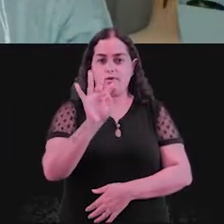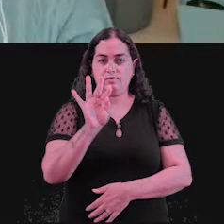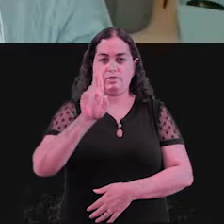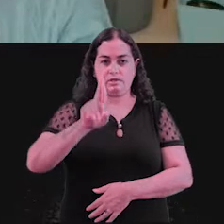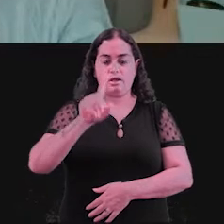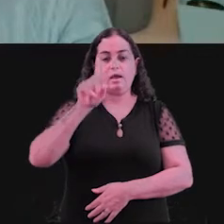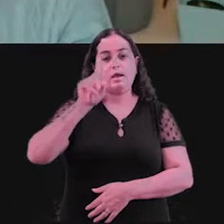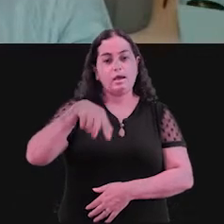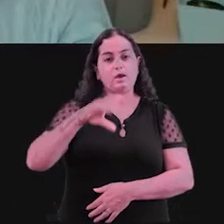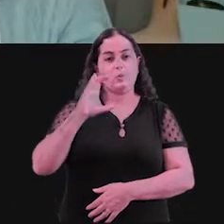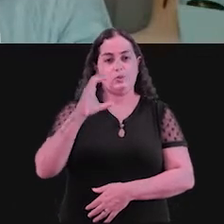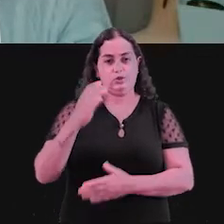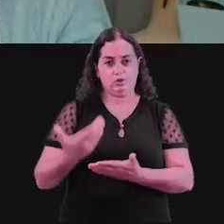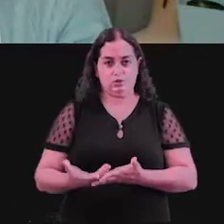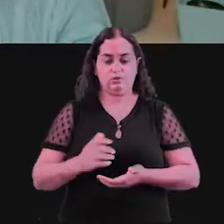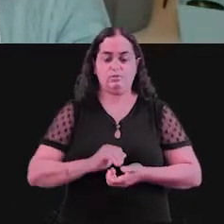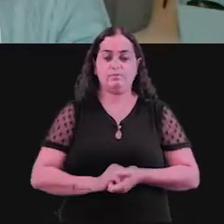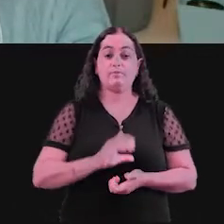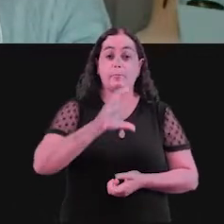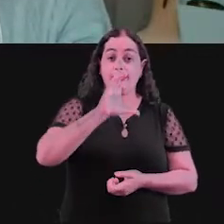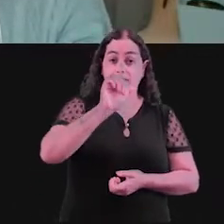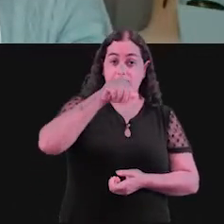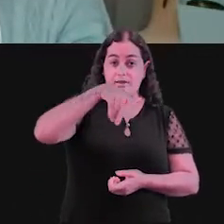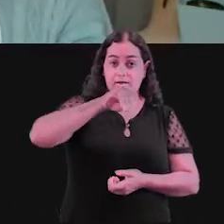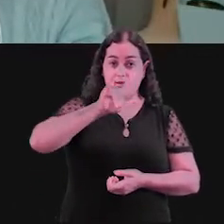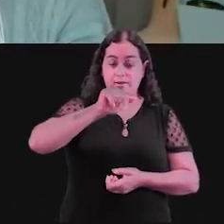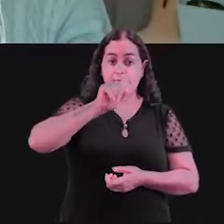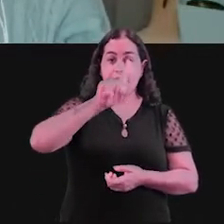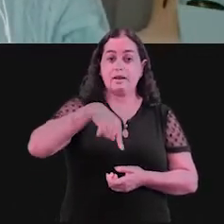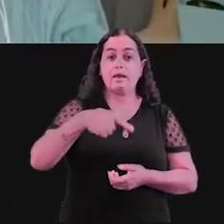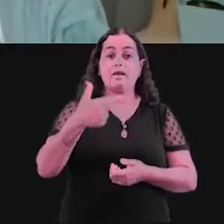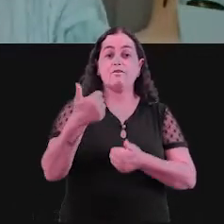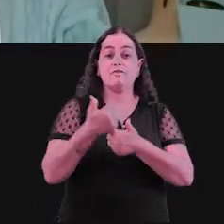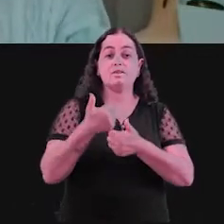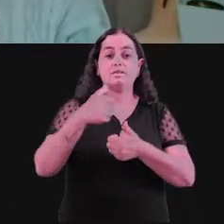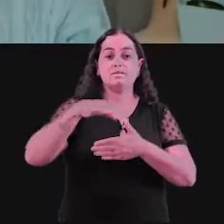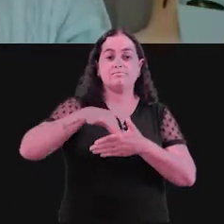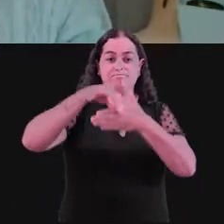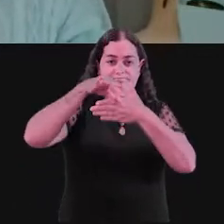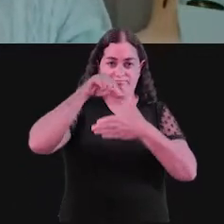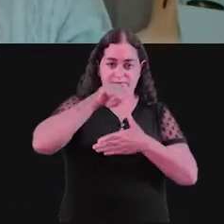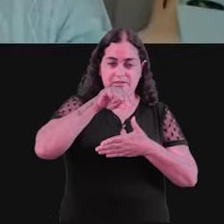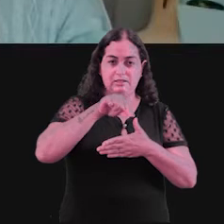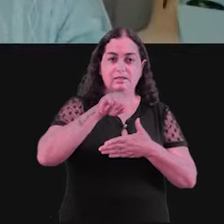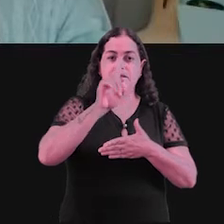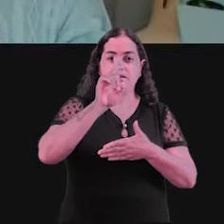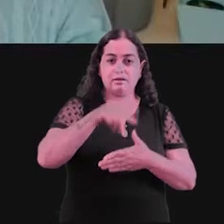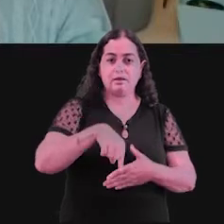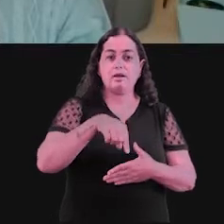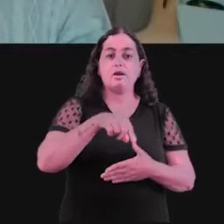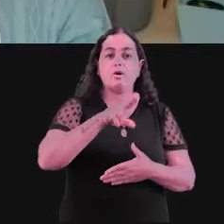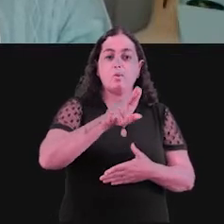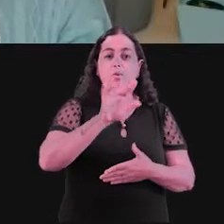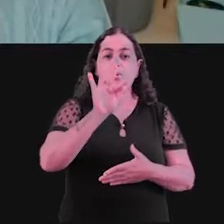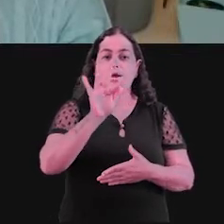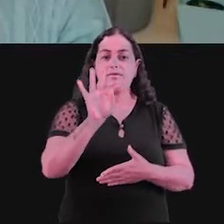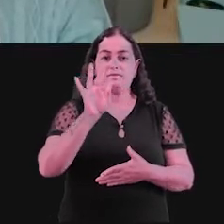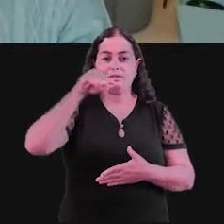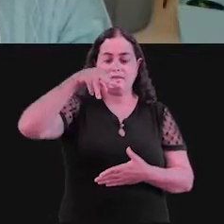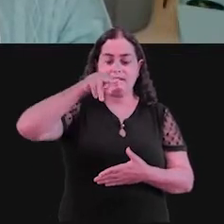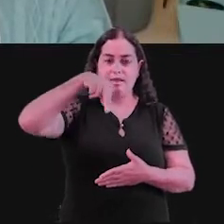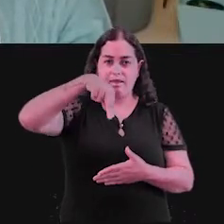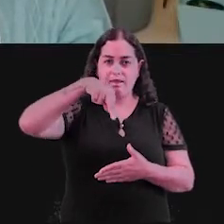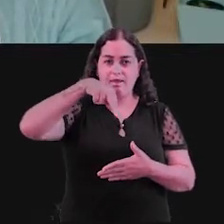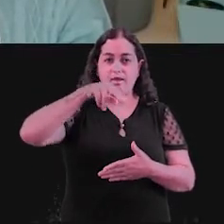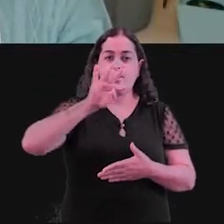UFPR, em Curitiba. Camila também é vice-líder do Grupo de Pesquisa em Educação em Ciências da UFPR,